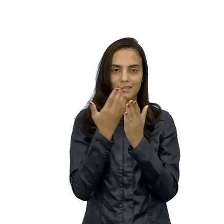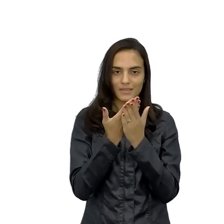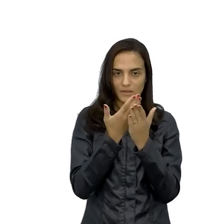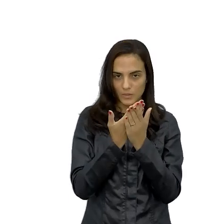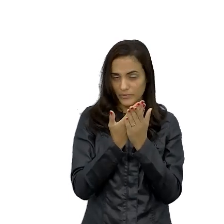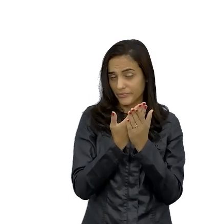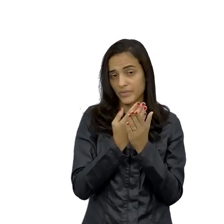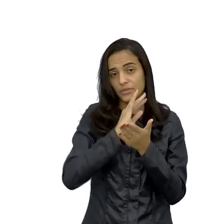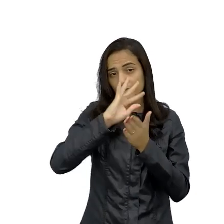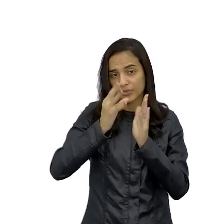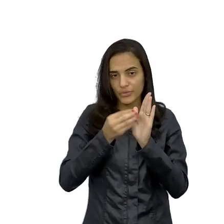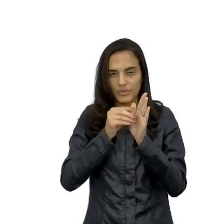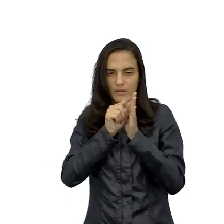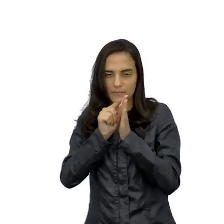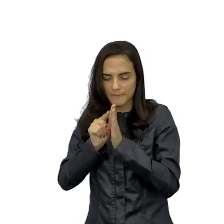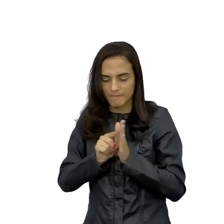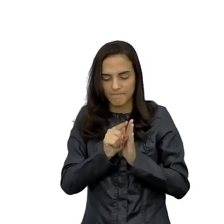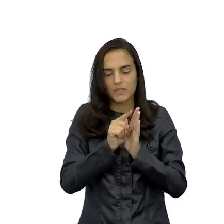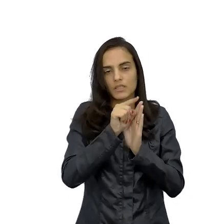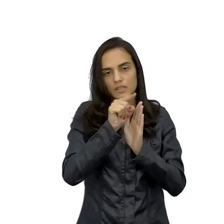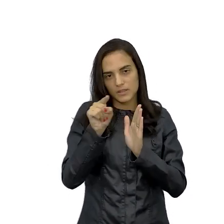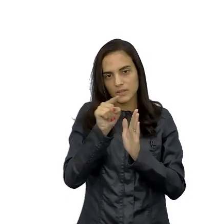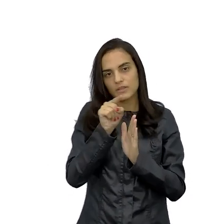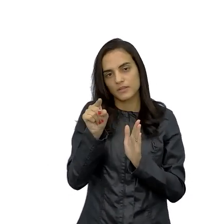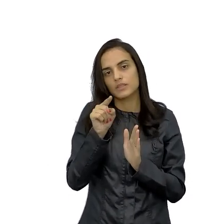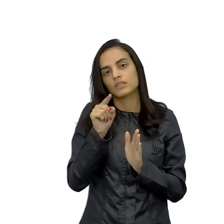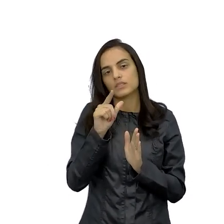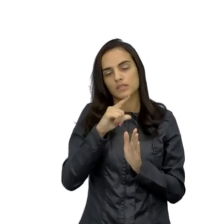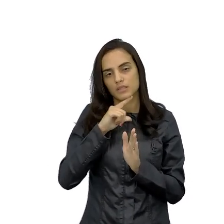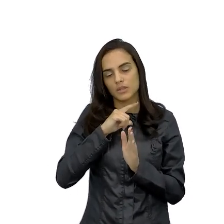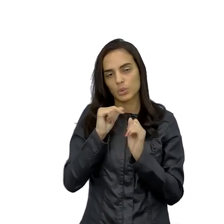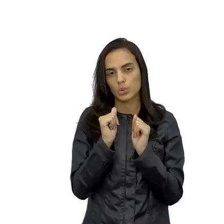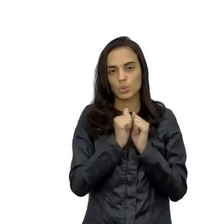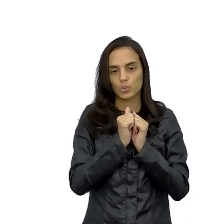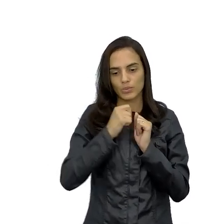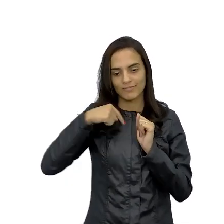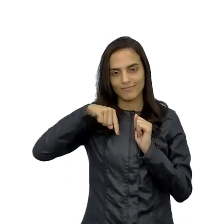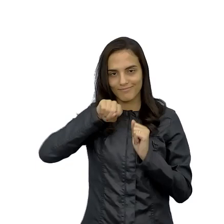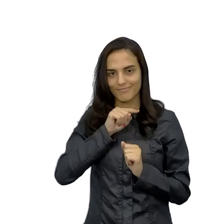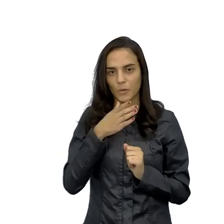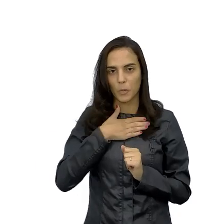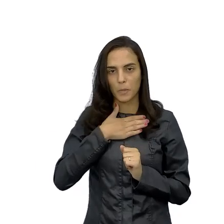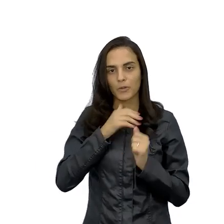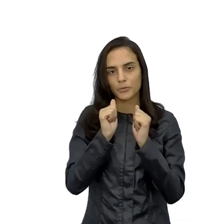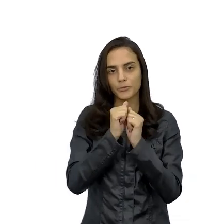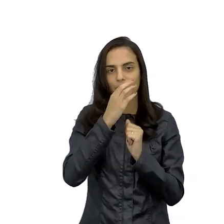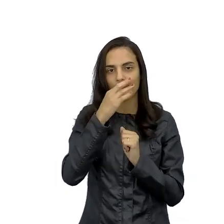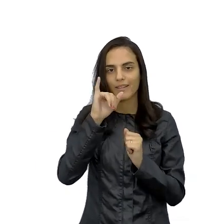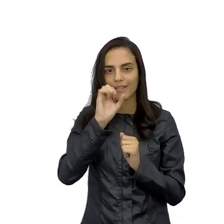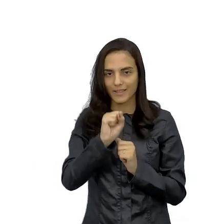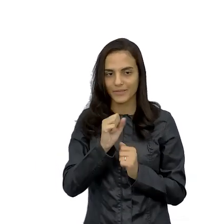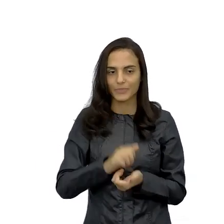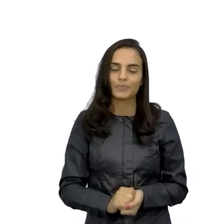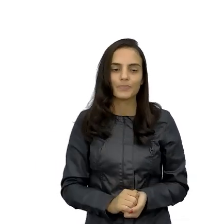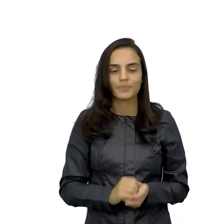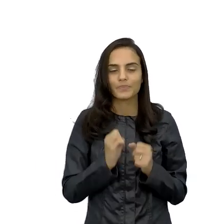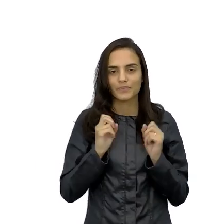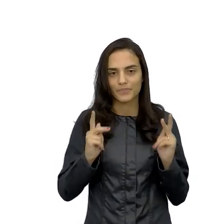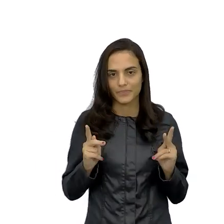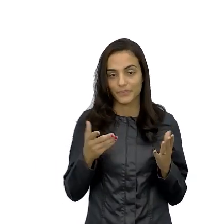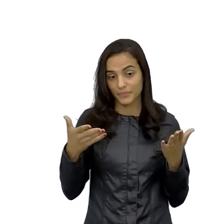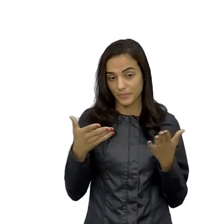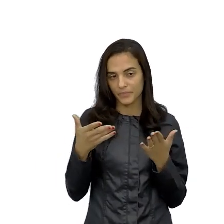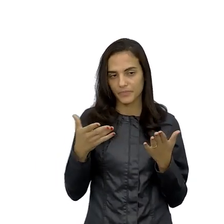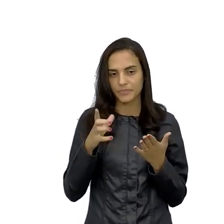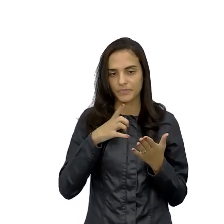de toda essa análise que vocês vão estar fazendo junto conosco, comigo e com a Cris, tá bom? Então, a gente vai ter,